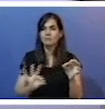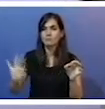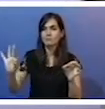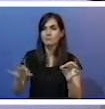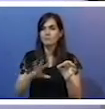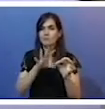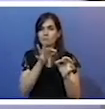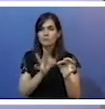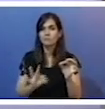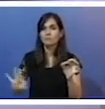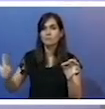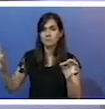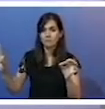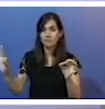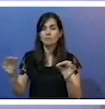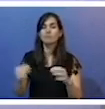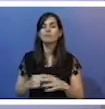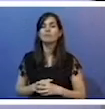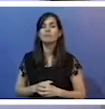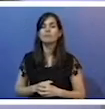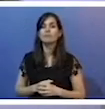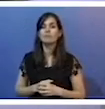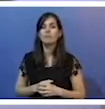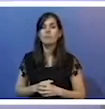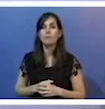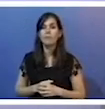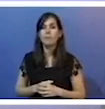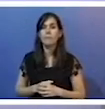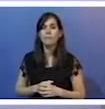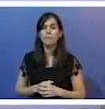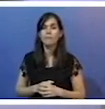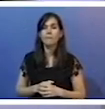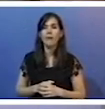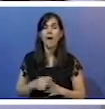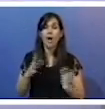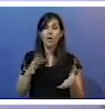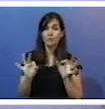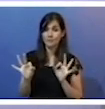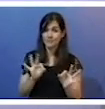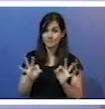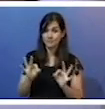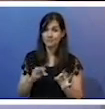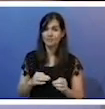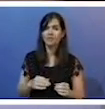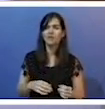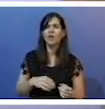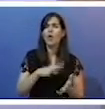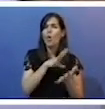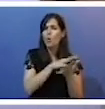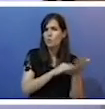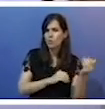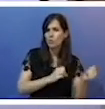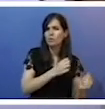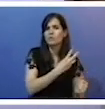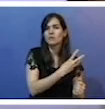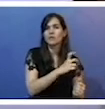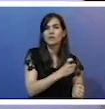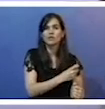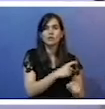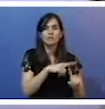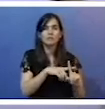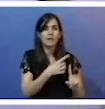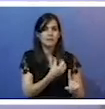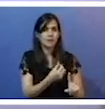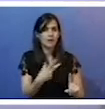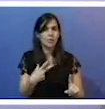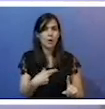dois esse no primeiro e esse no segundo é top e o 3X mais seis seguindo